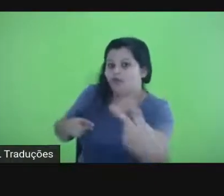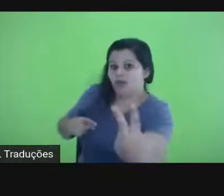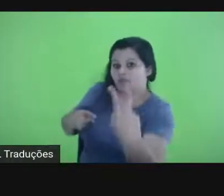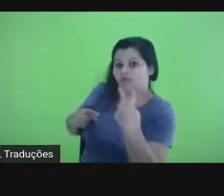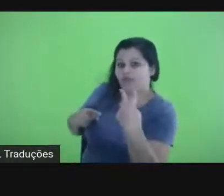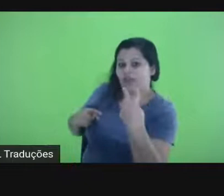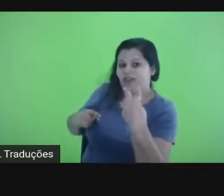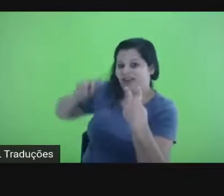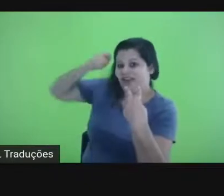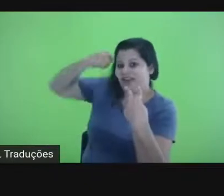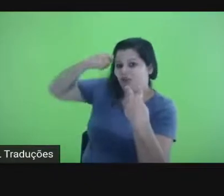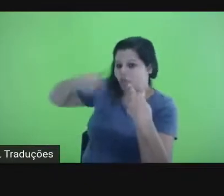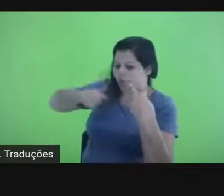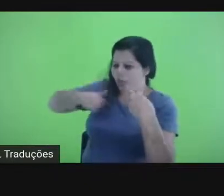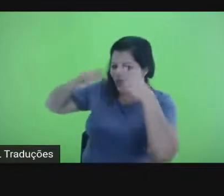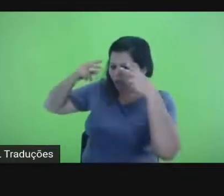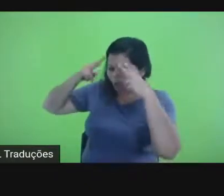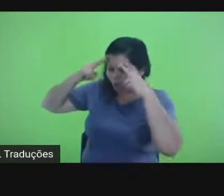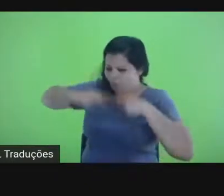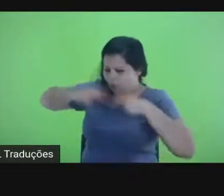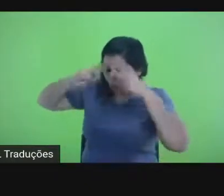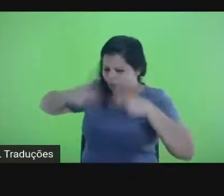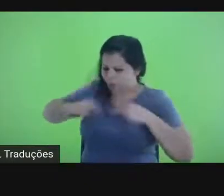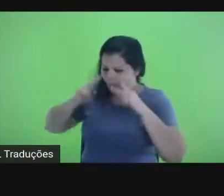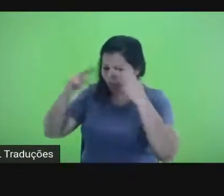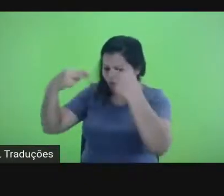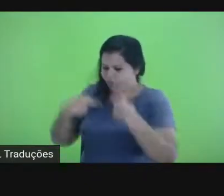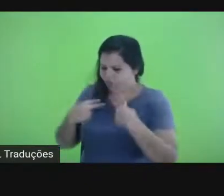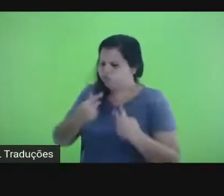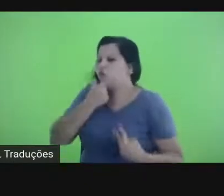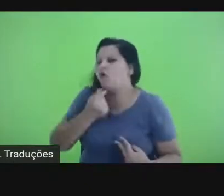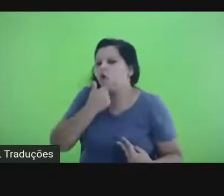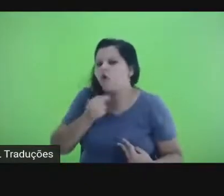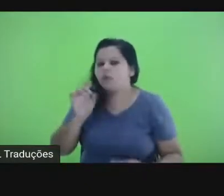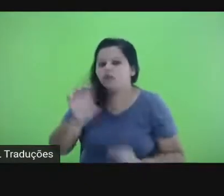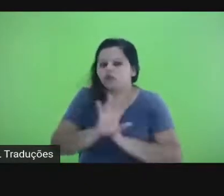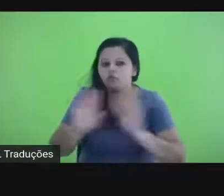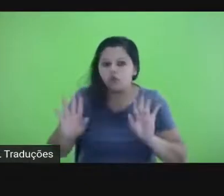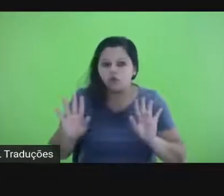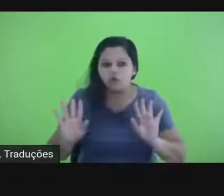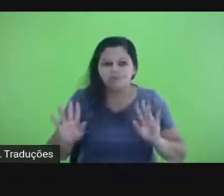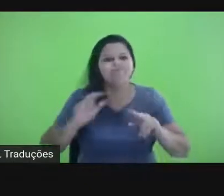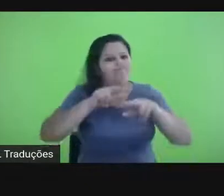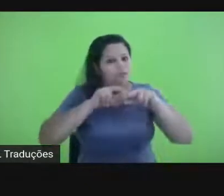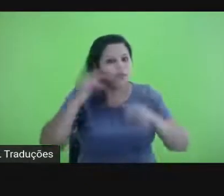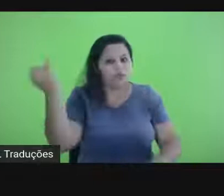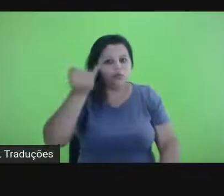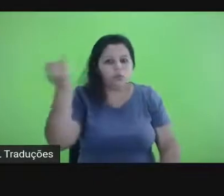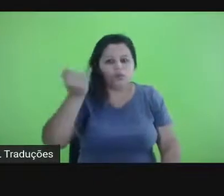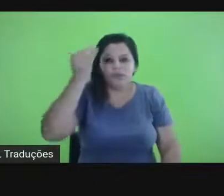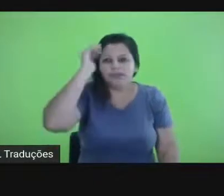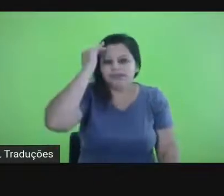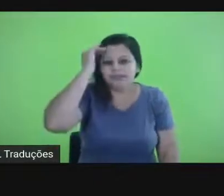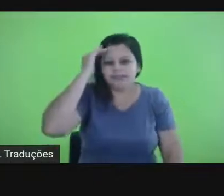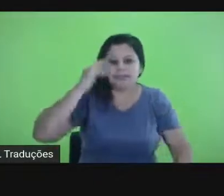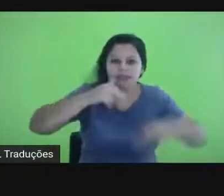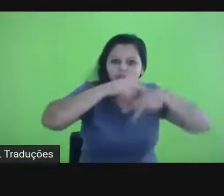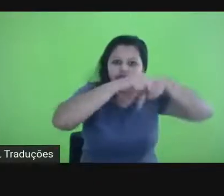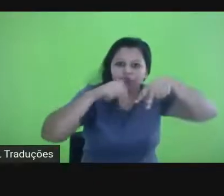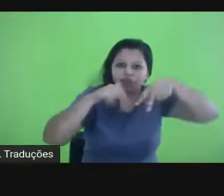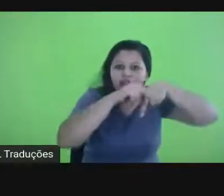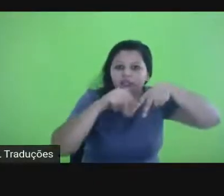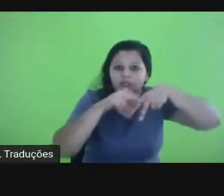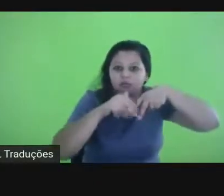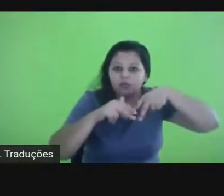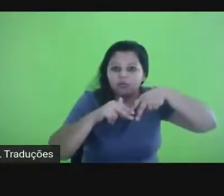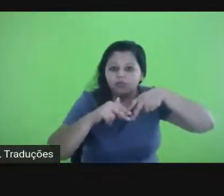minha visão eu sou apenas um homem. Então, é importante também entender essa questão de gênero para a gente poder assimilar, perceber